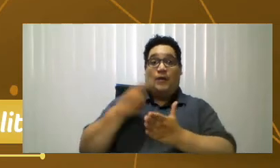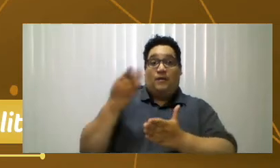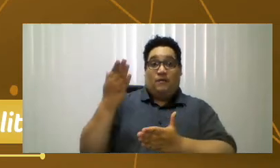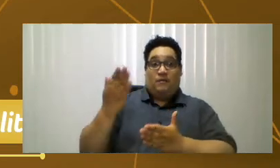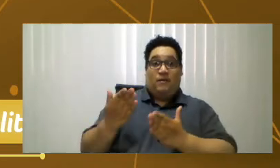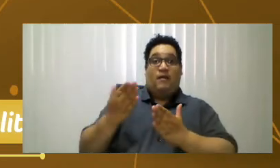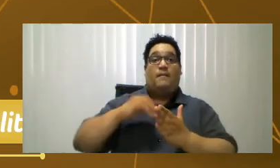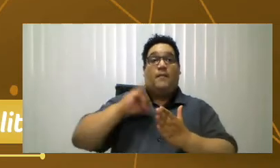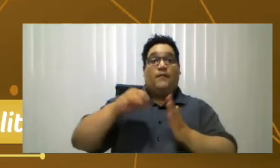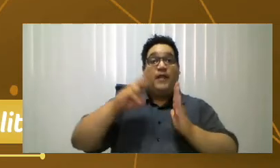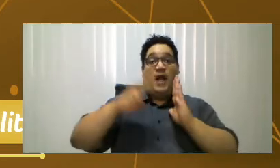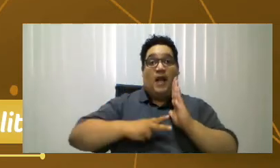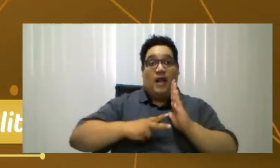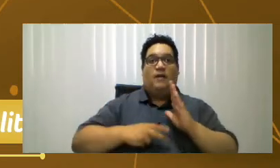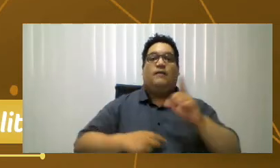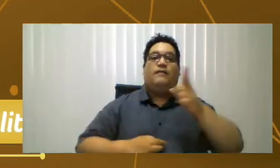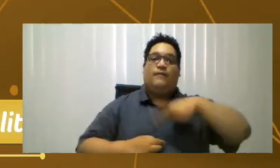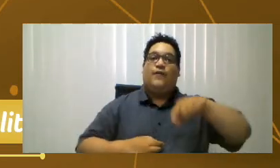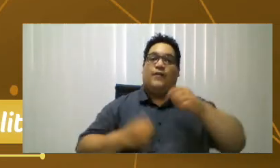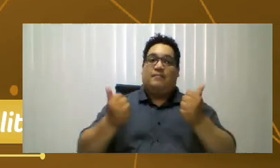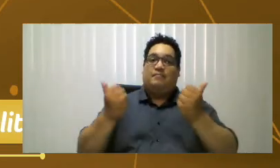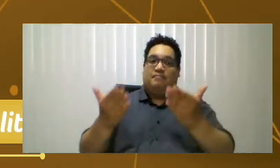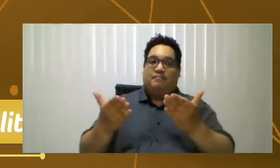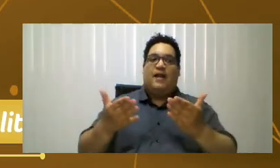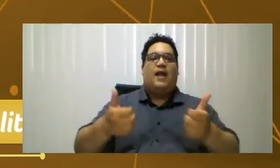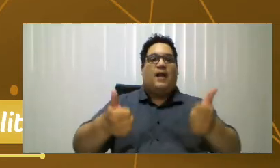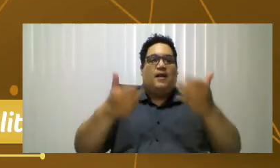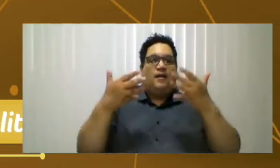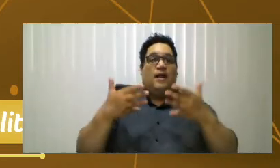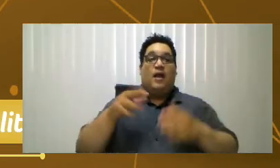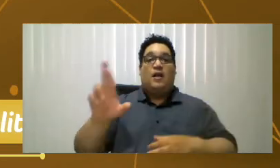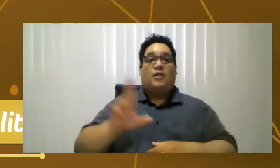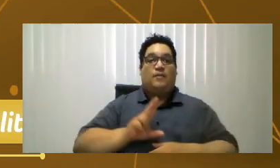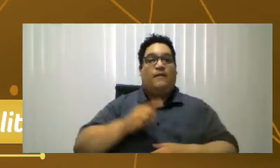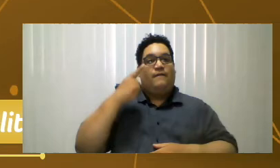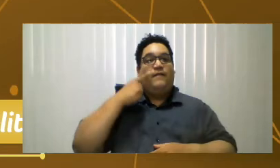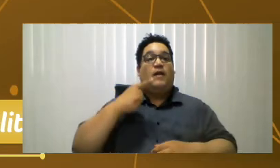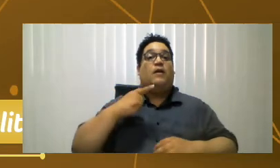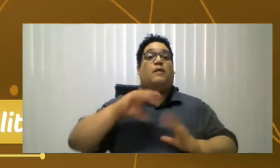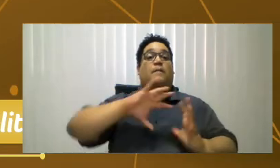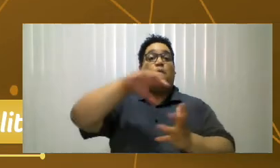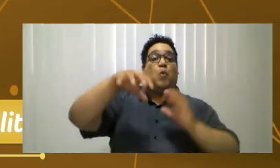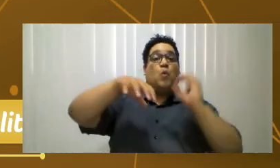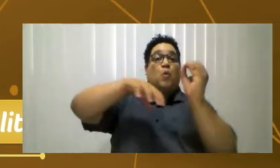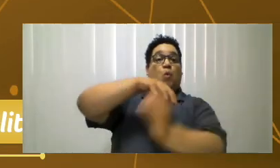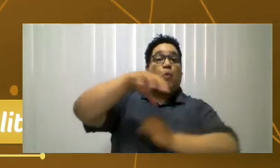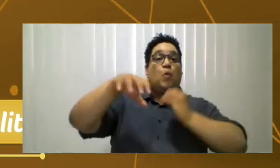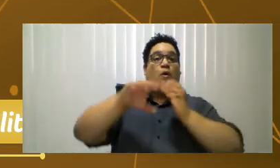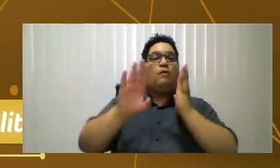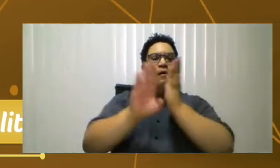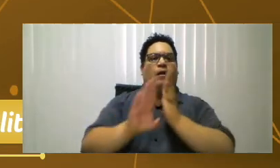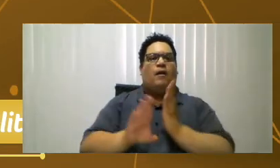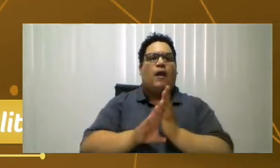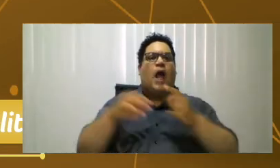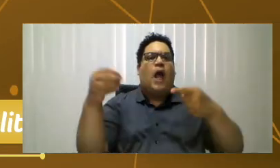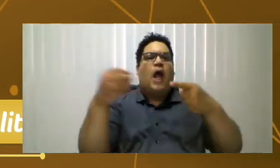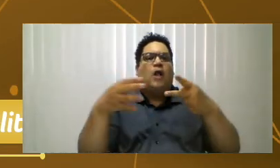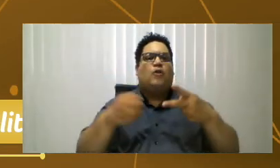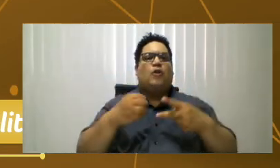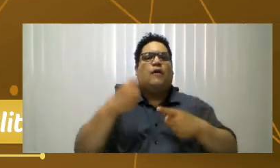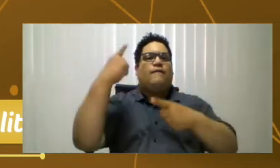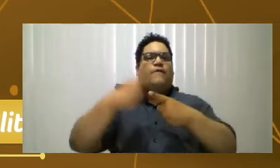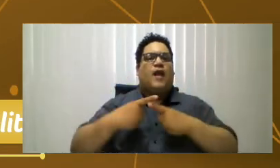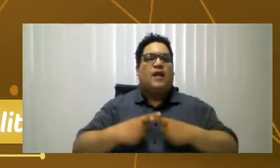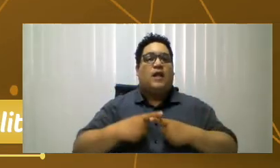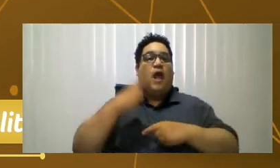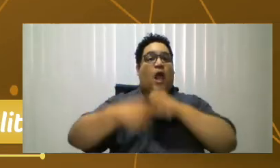bem assim colocada para você, né? A questão das imagens de satélite são atualizadas quantas vezes por ano? A pergunta é